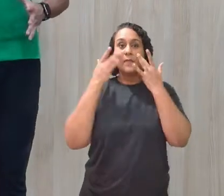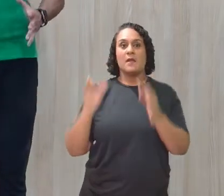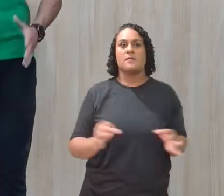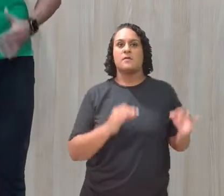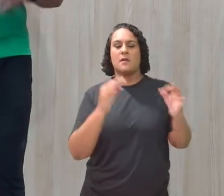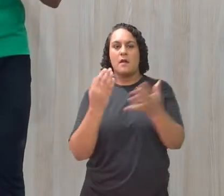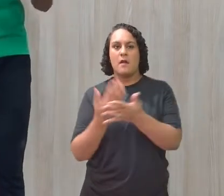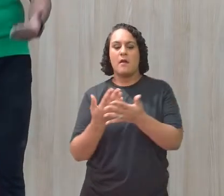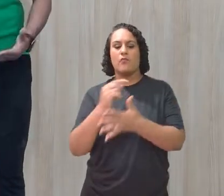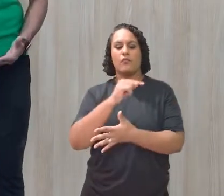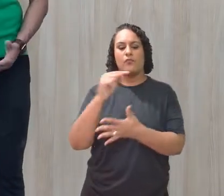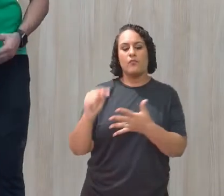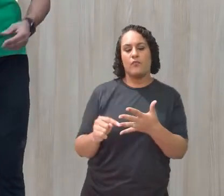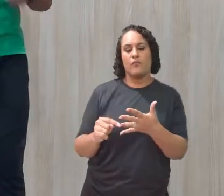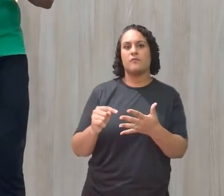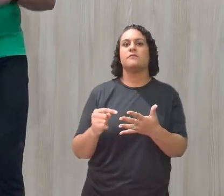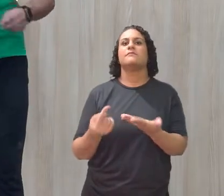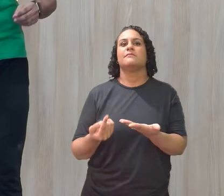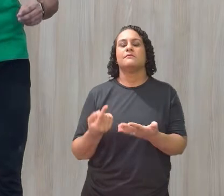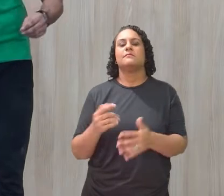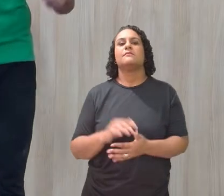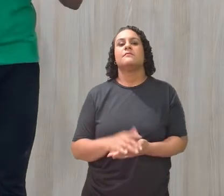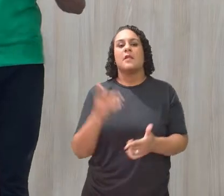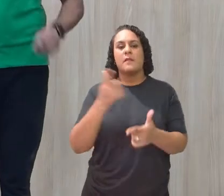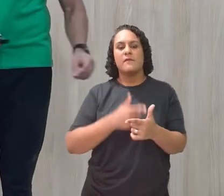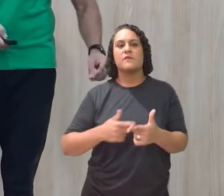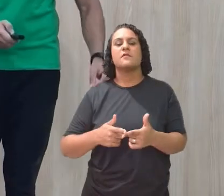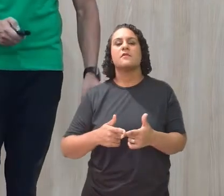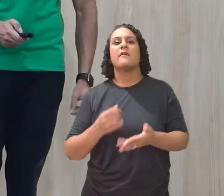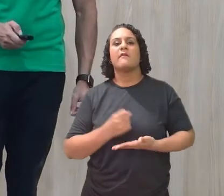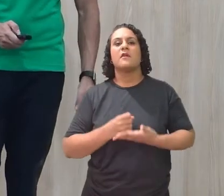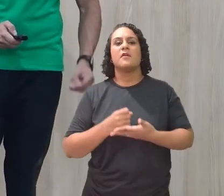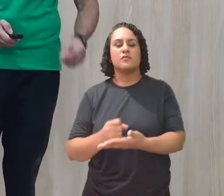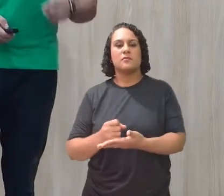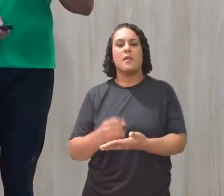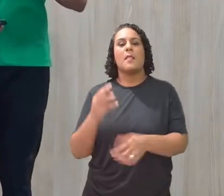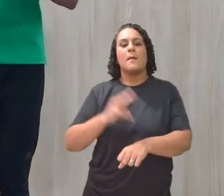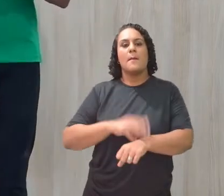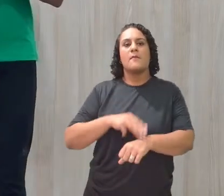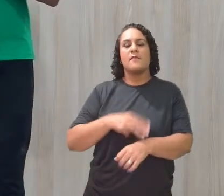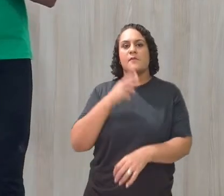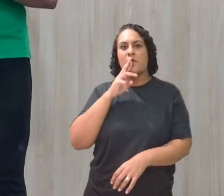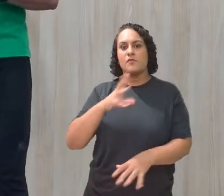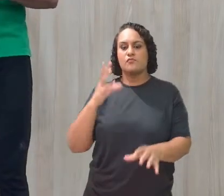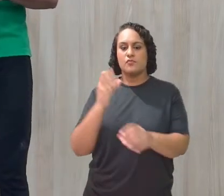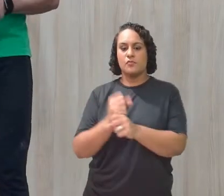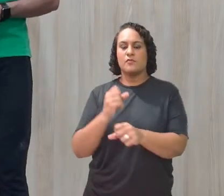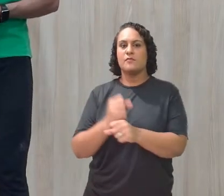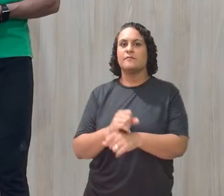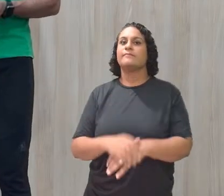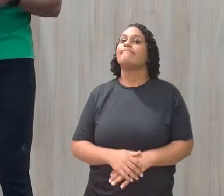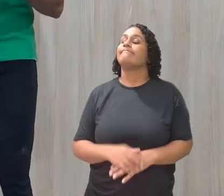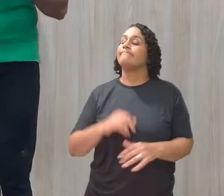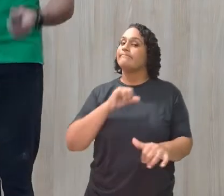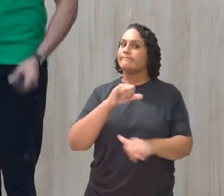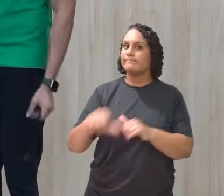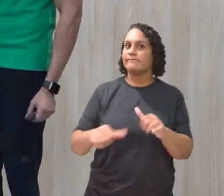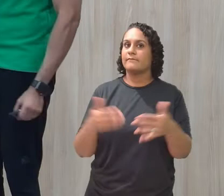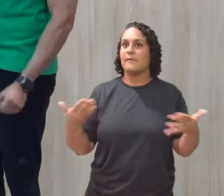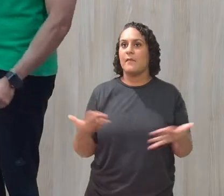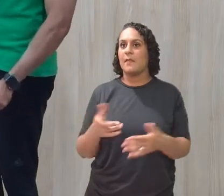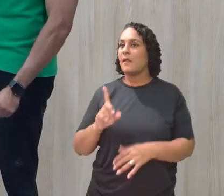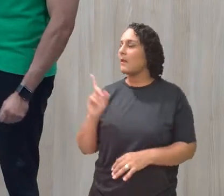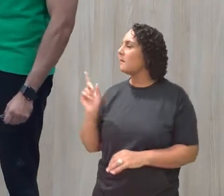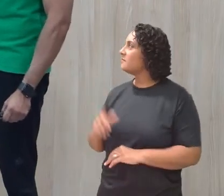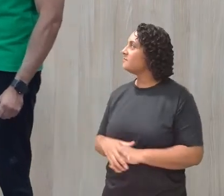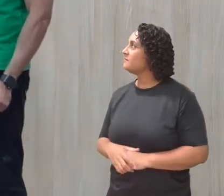de divisibilidade que vai te ajudar bastante na hora de resolver essas questões, tá bom? Transformando agora esse número